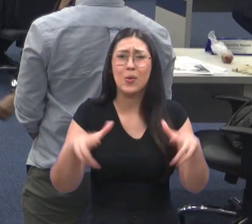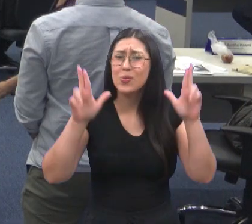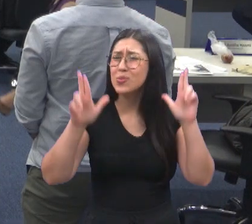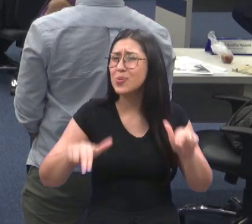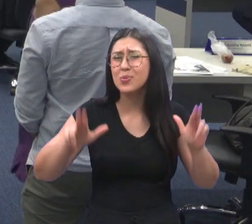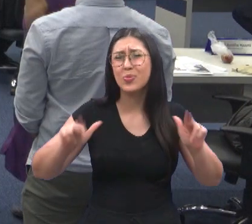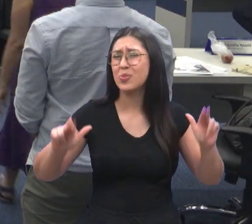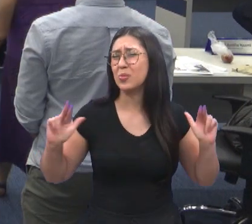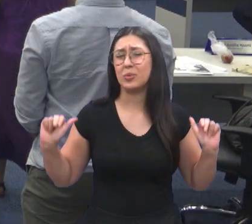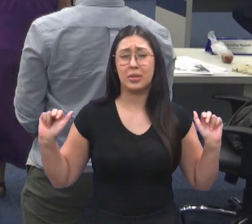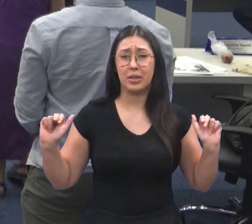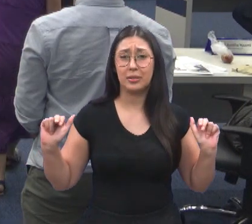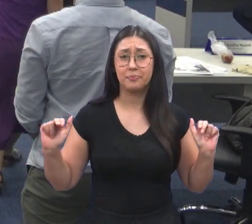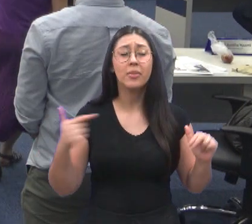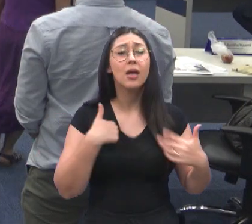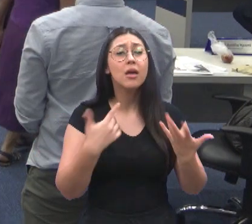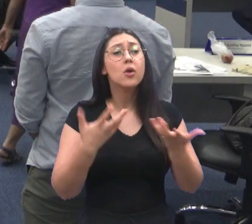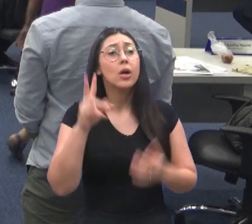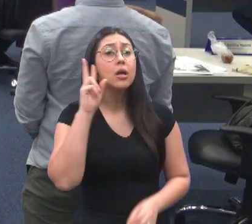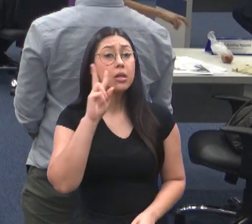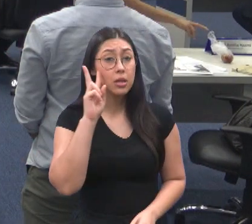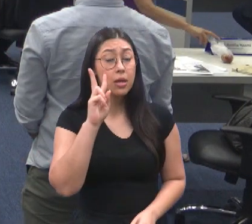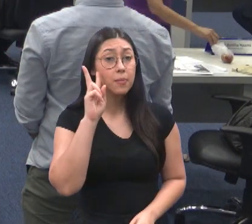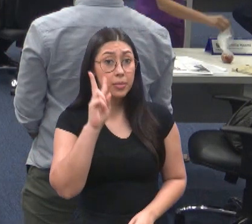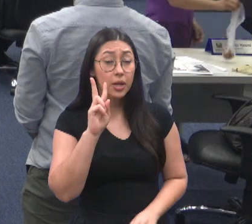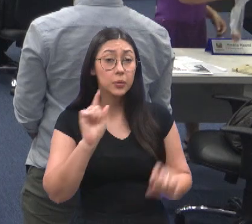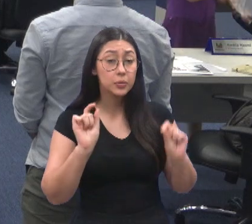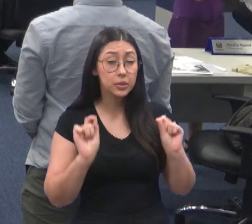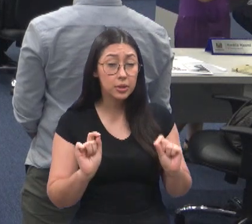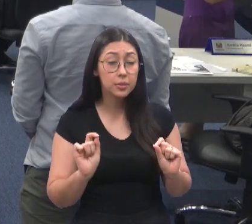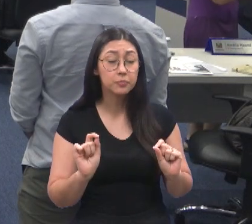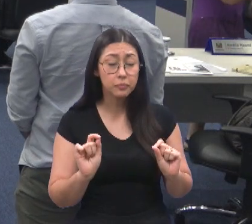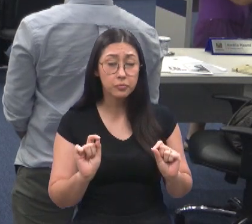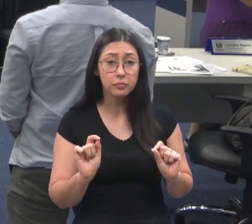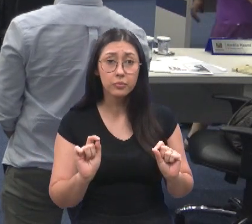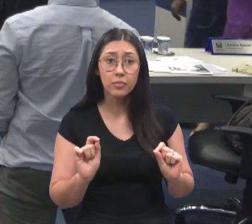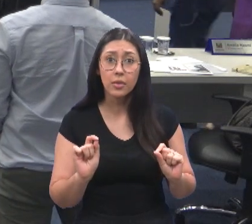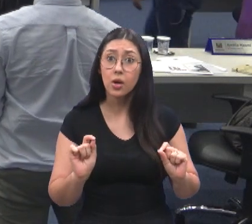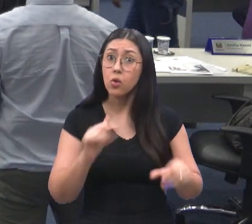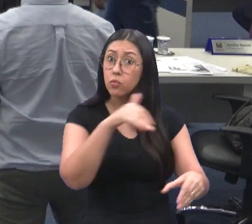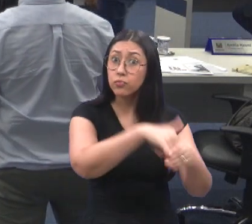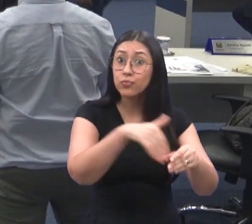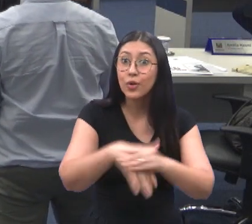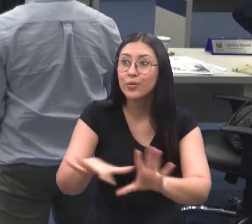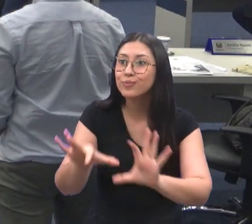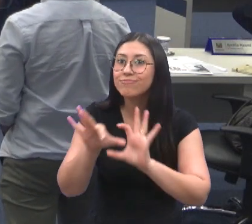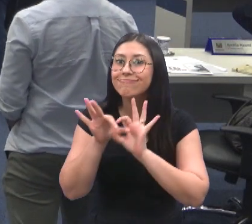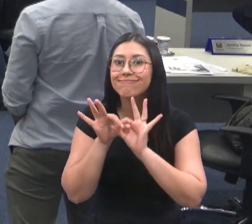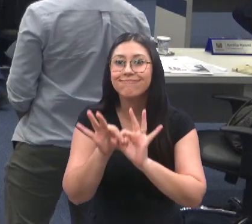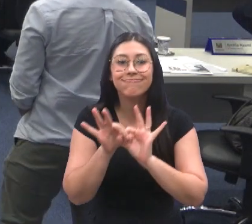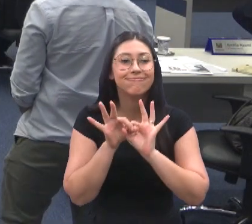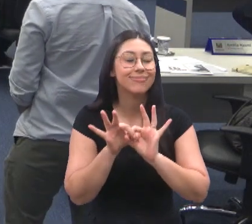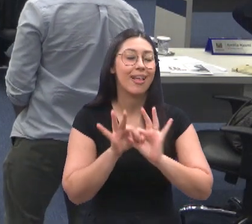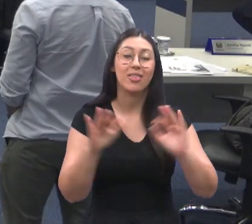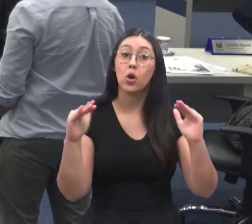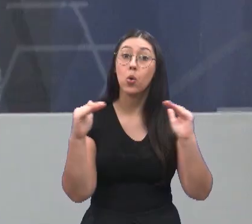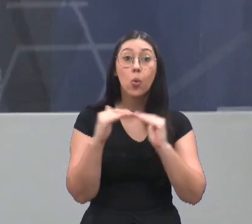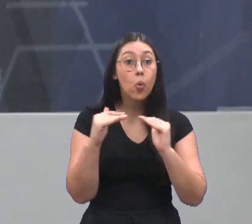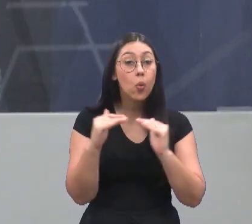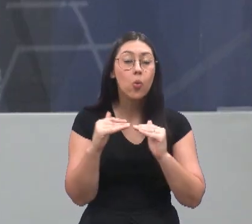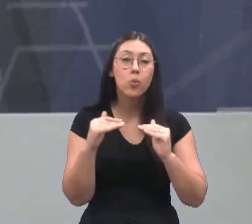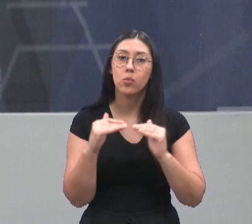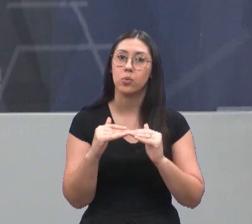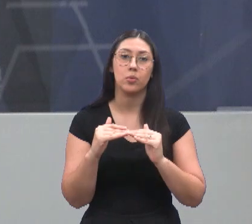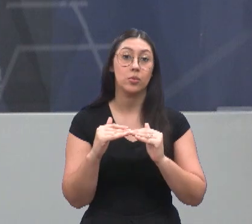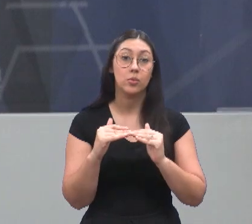nenhum filho. Eu quero relembrar aqui que foi por unanimidade a votação nesse